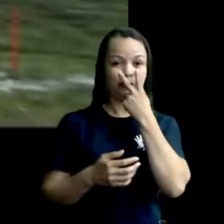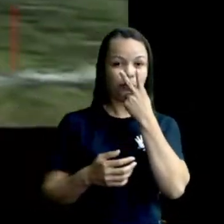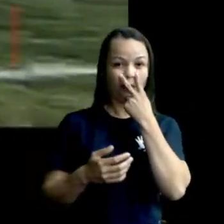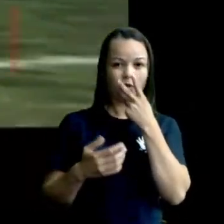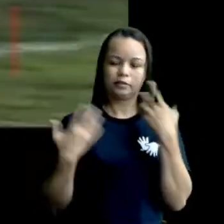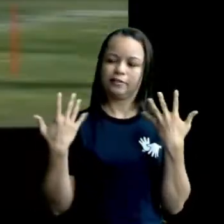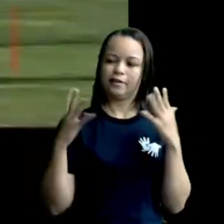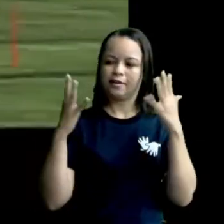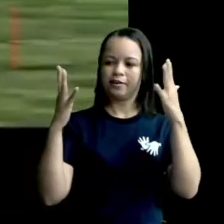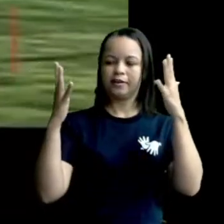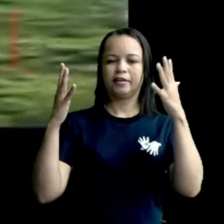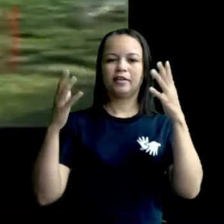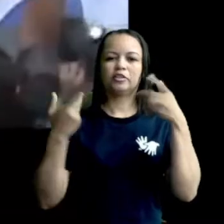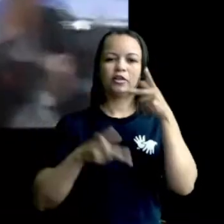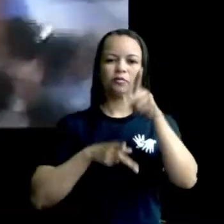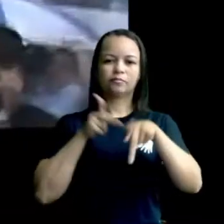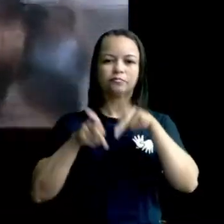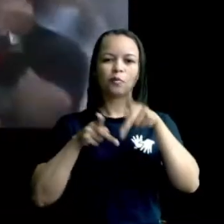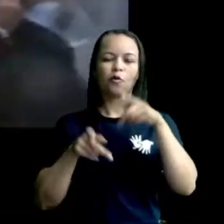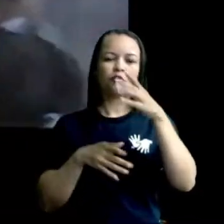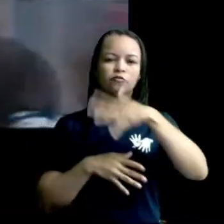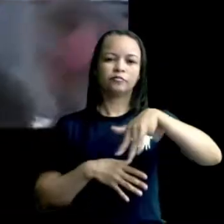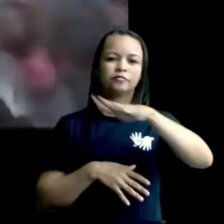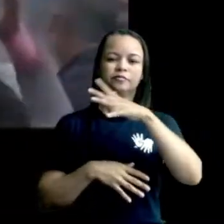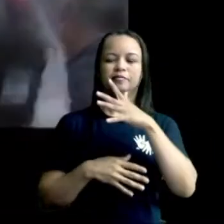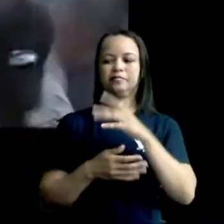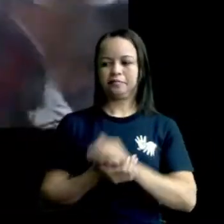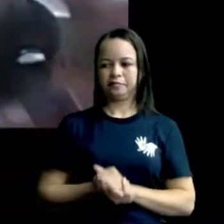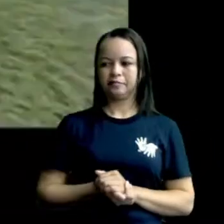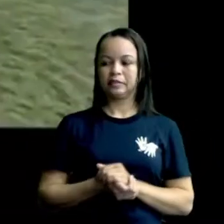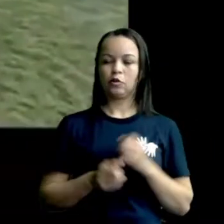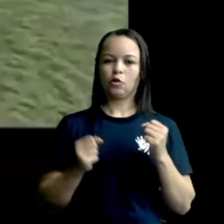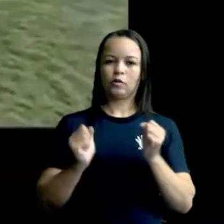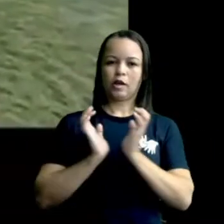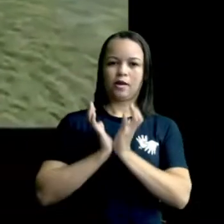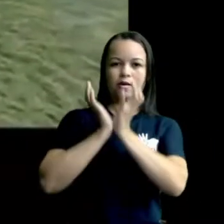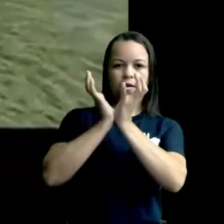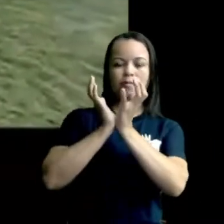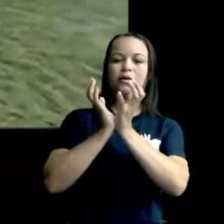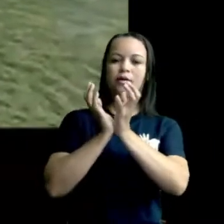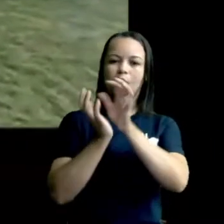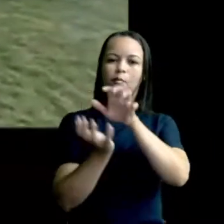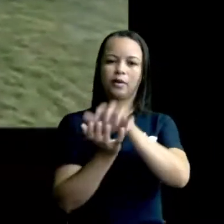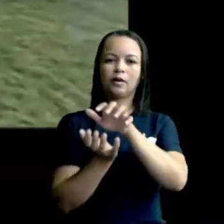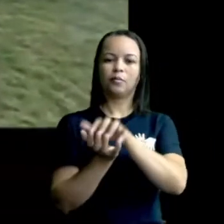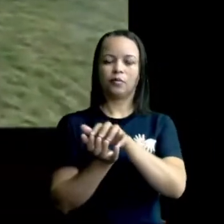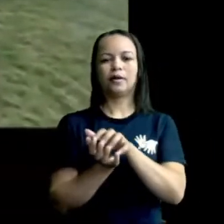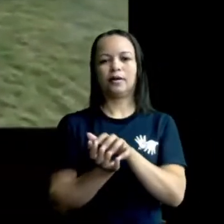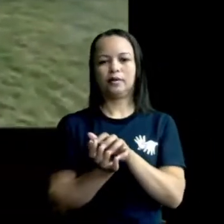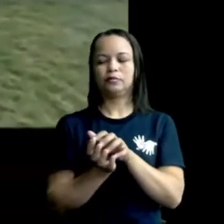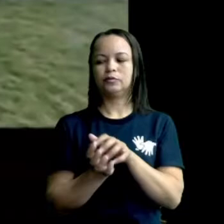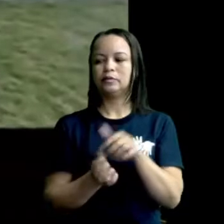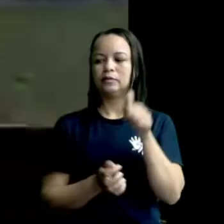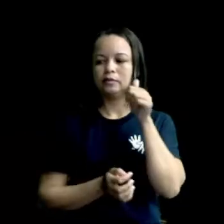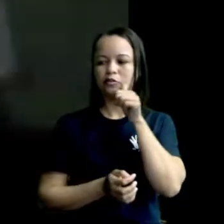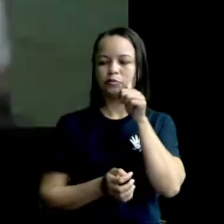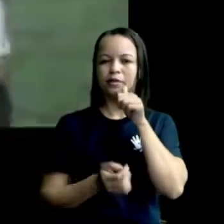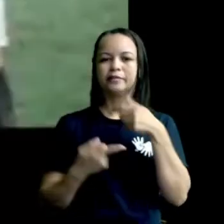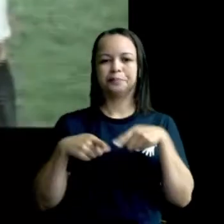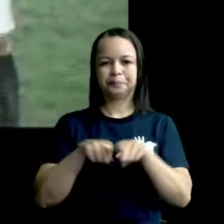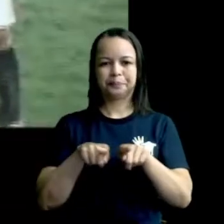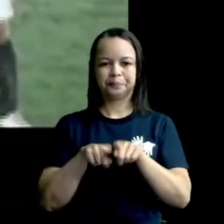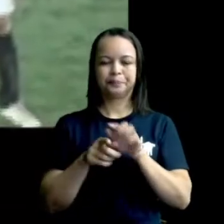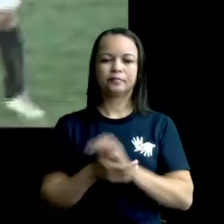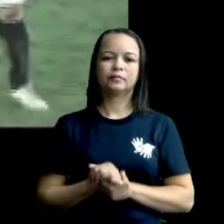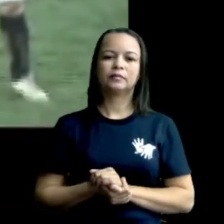deu à torcida tricolor das Tabocas, como ser, mais uma vez, campeão pernambucano de futebol feminino.